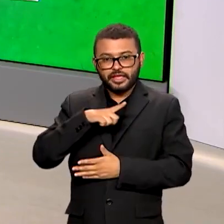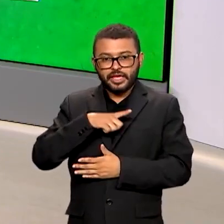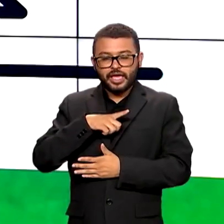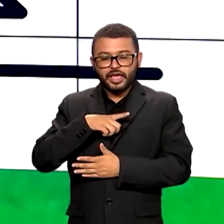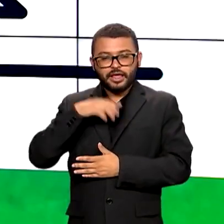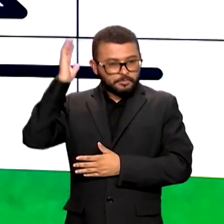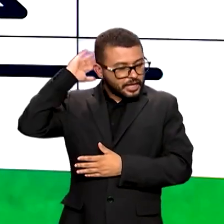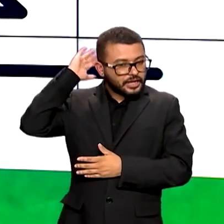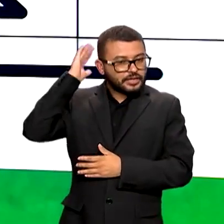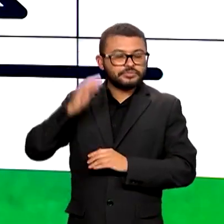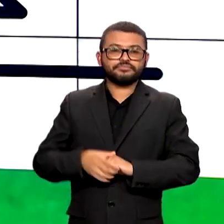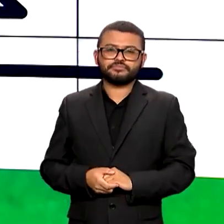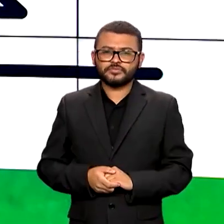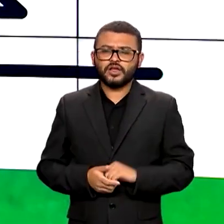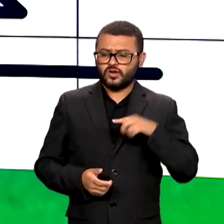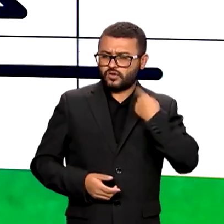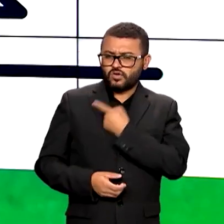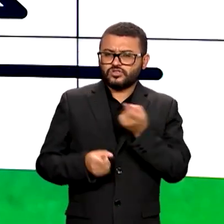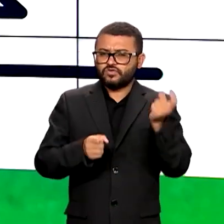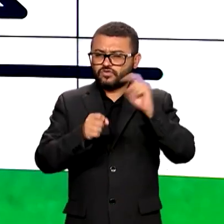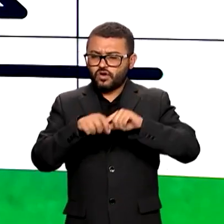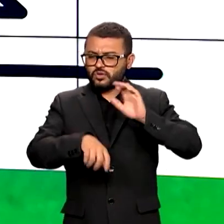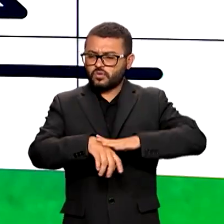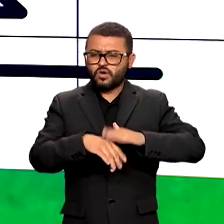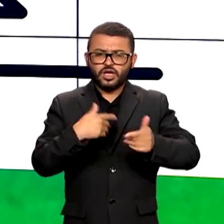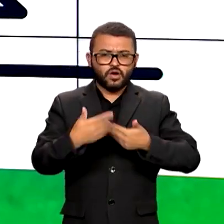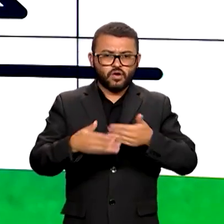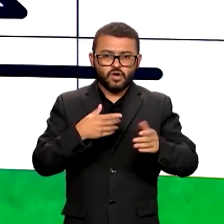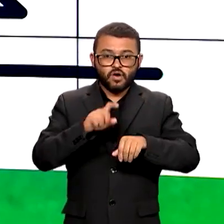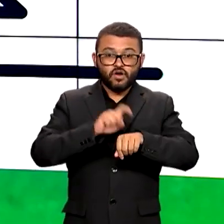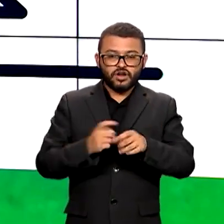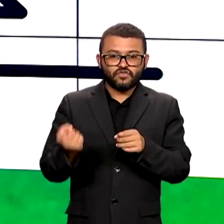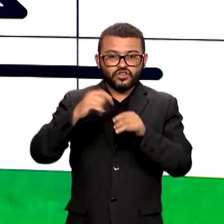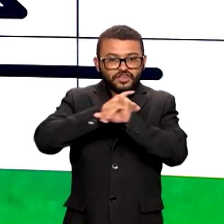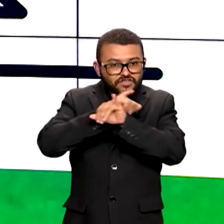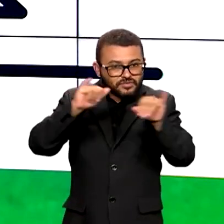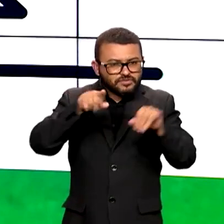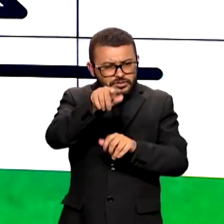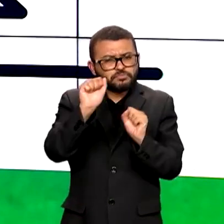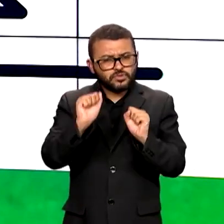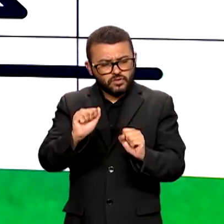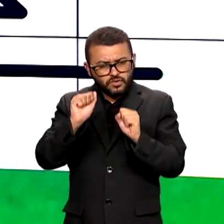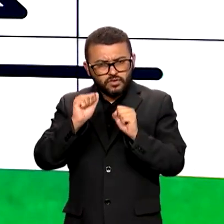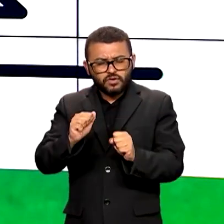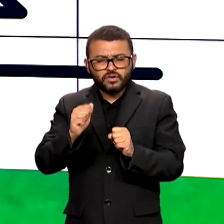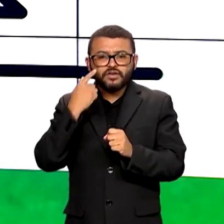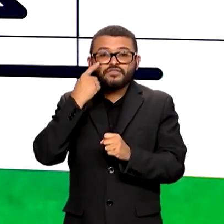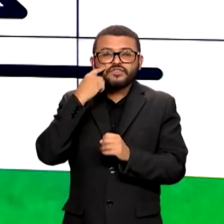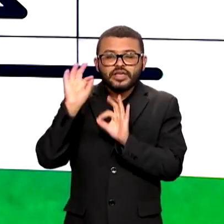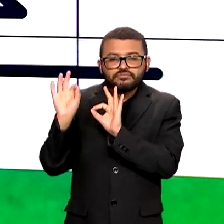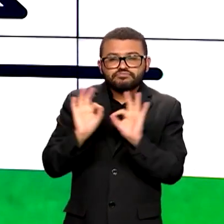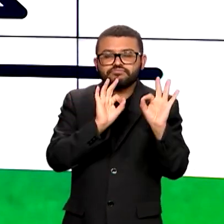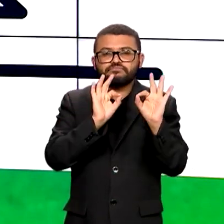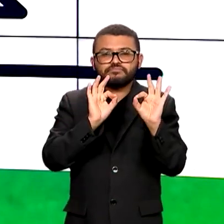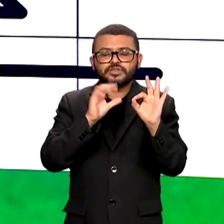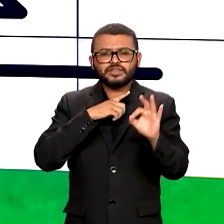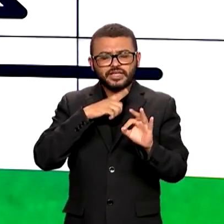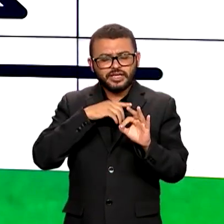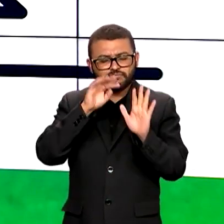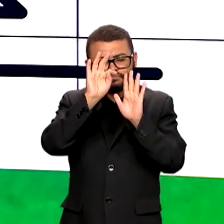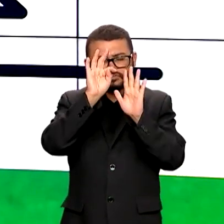Pará. A gente volta a qualquer momento com novas informações e você pode acompanhar os Diálogos Amazônicos